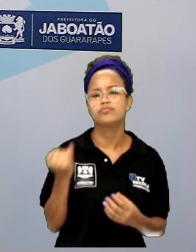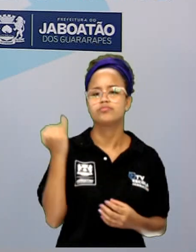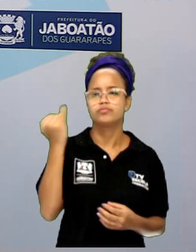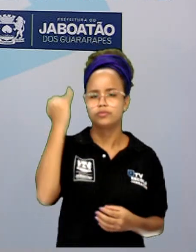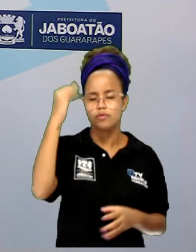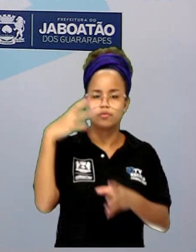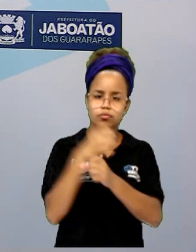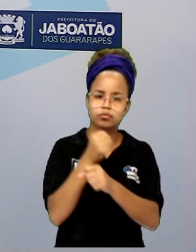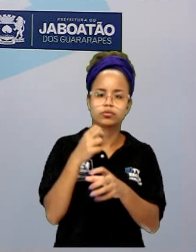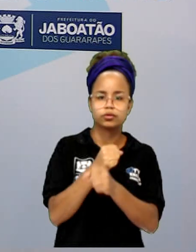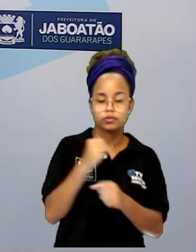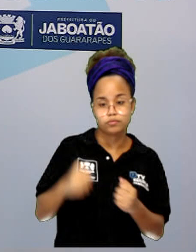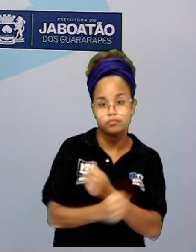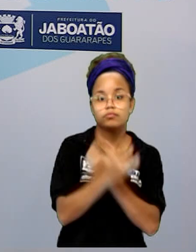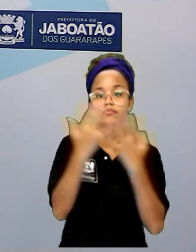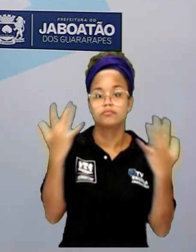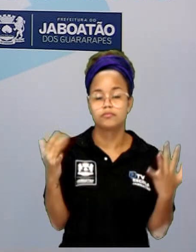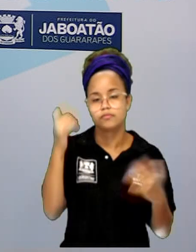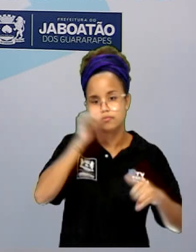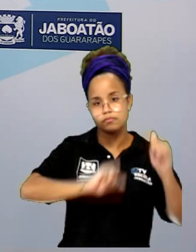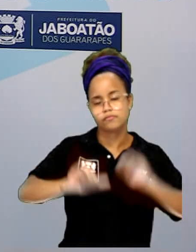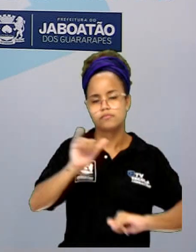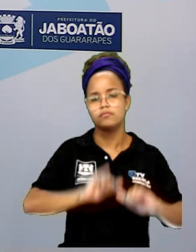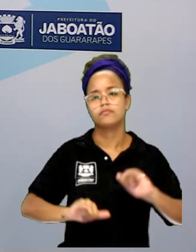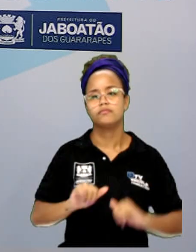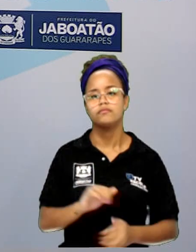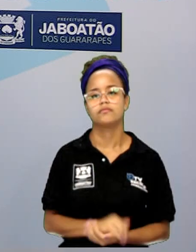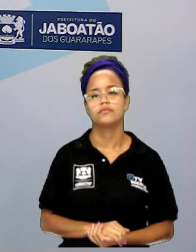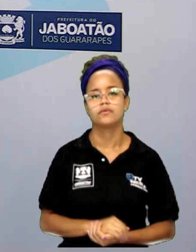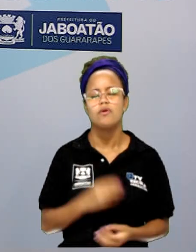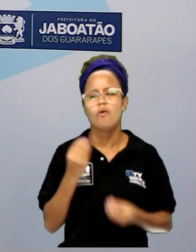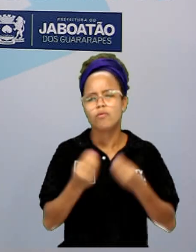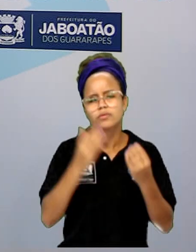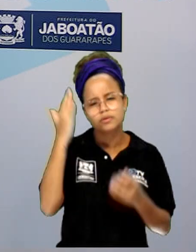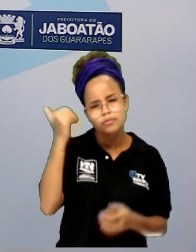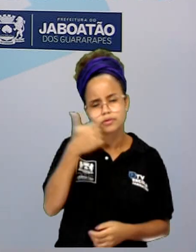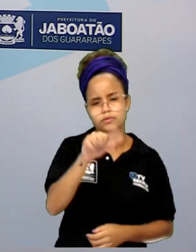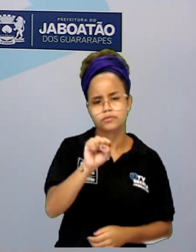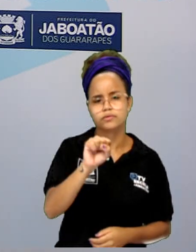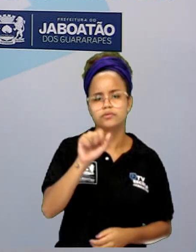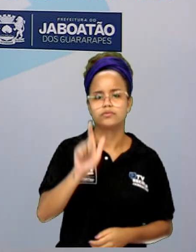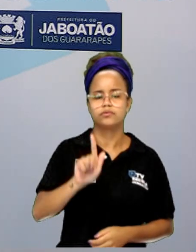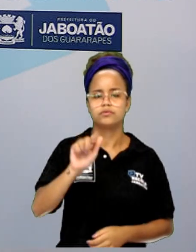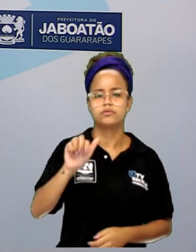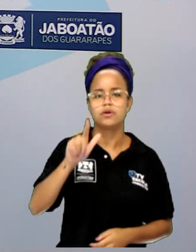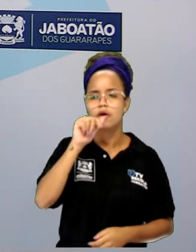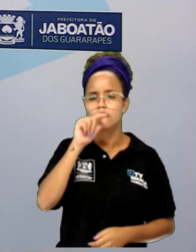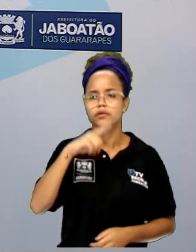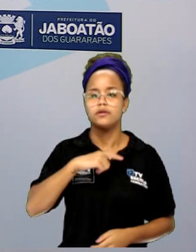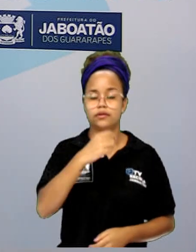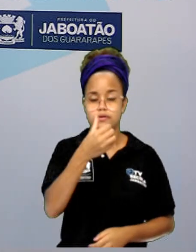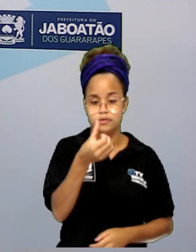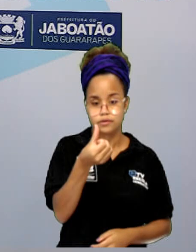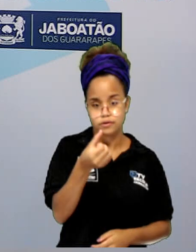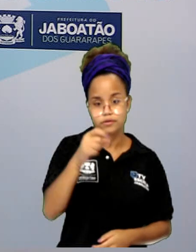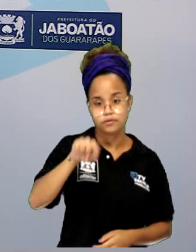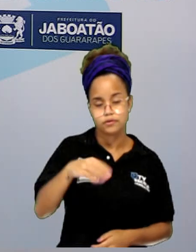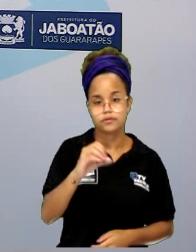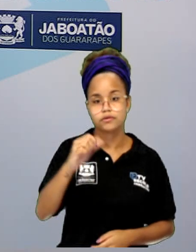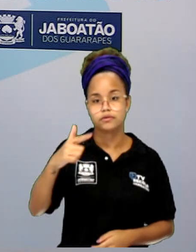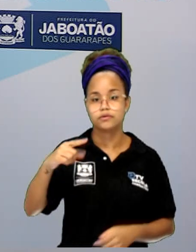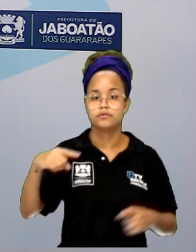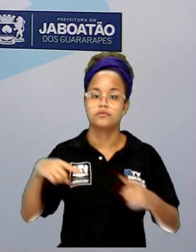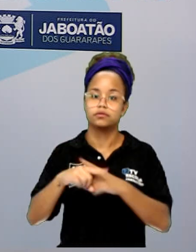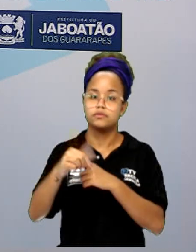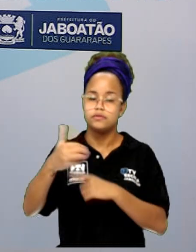um cálculo estequiométrico. Como é que a gente sabe que em 18 gramas de água você tem 6,02 vezes 10 elevado a